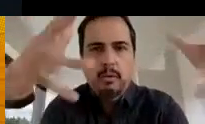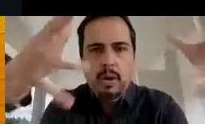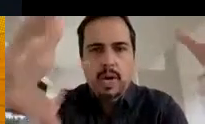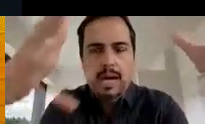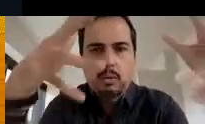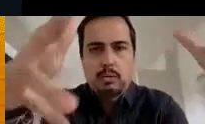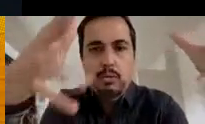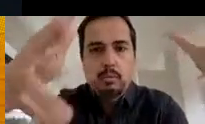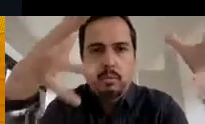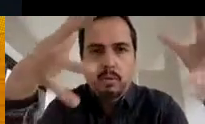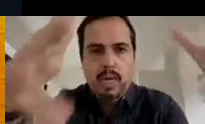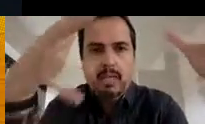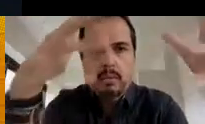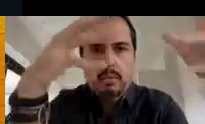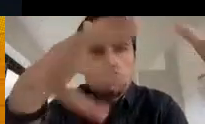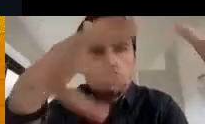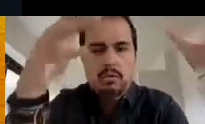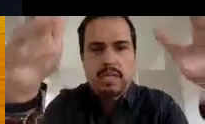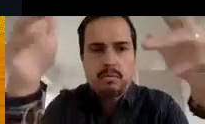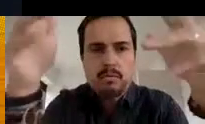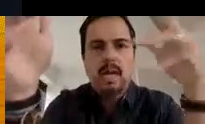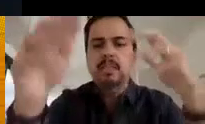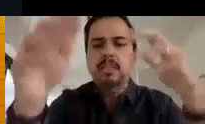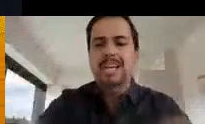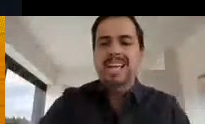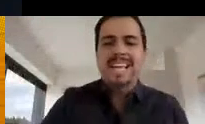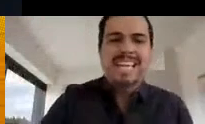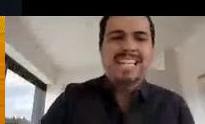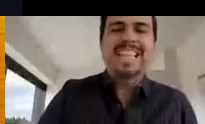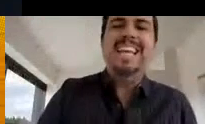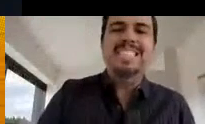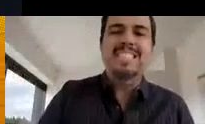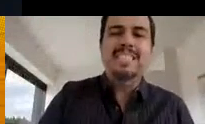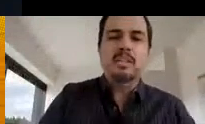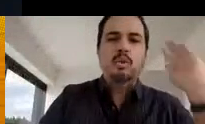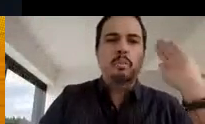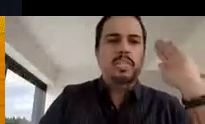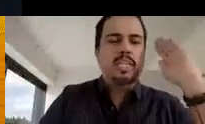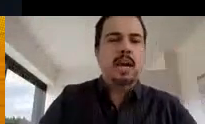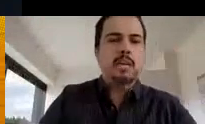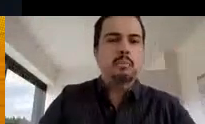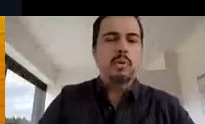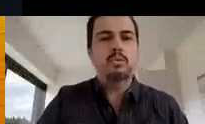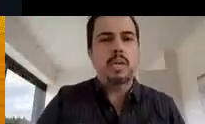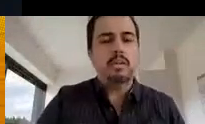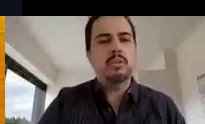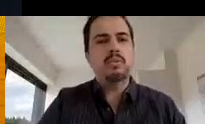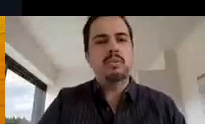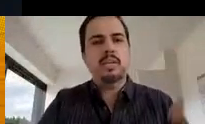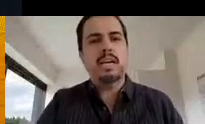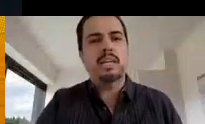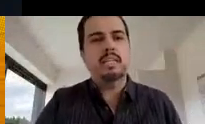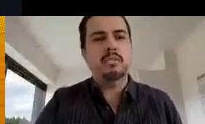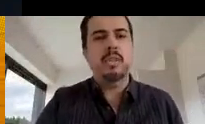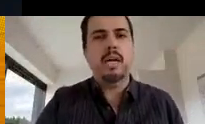seu público, né? Focar no que o seu público quer em termos de dor, conveniência e vontade, e ser totalmente